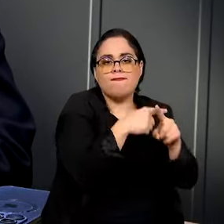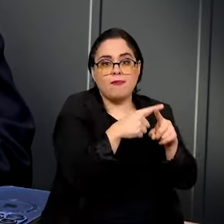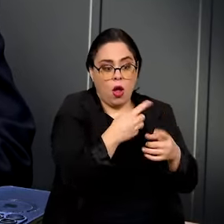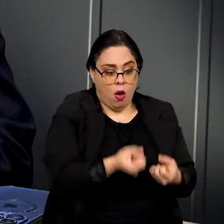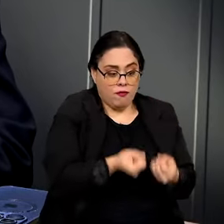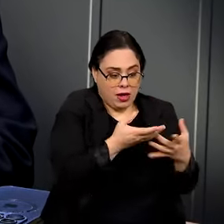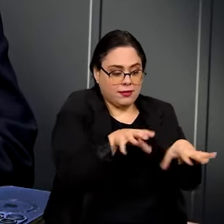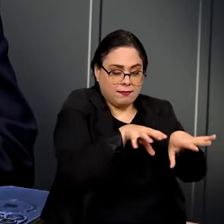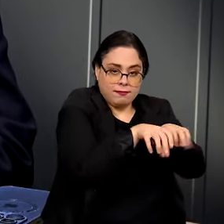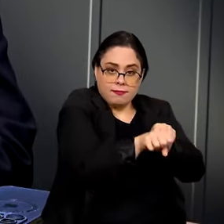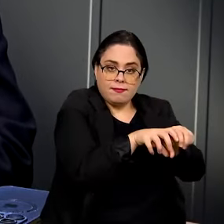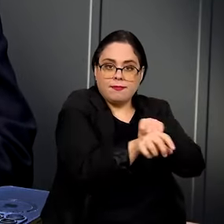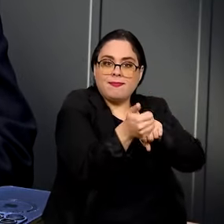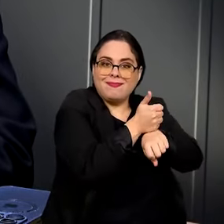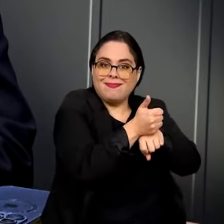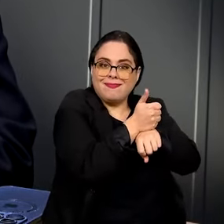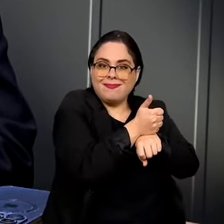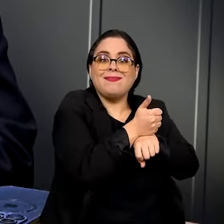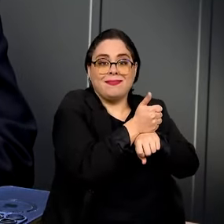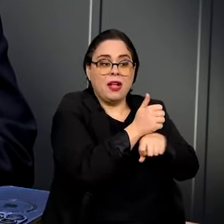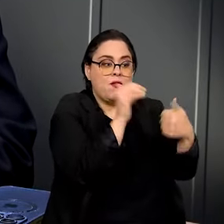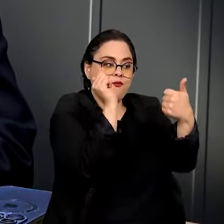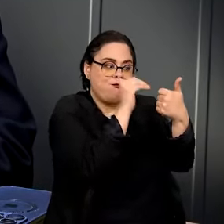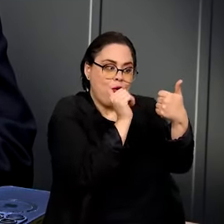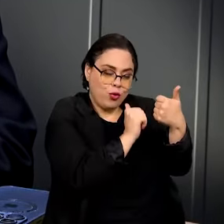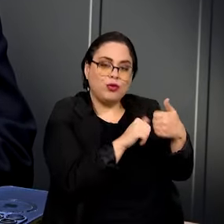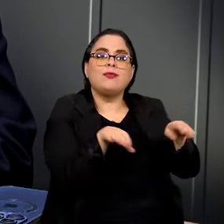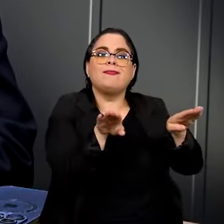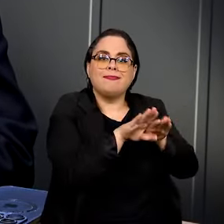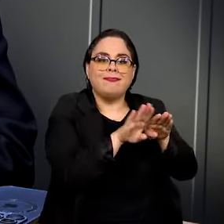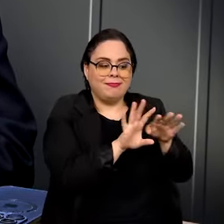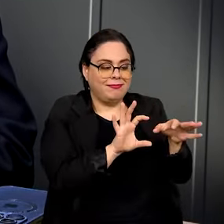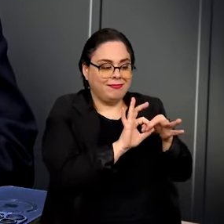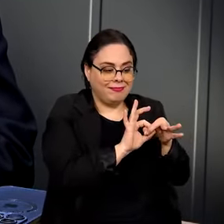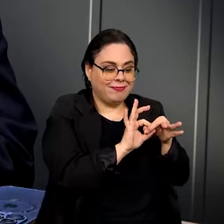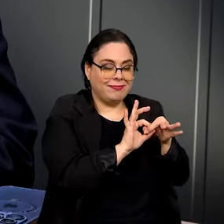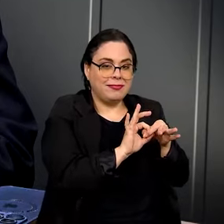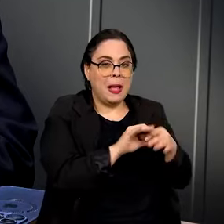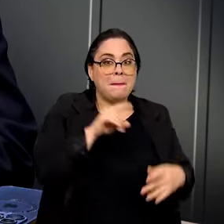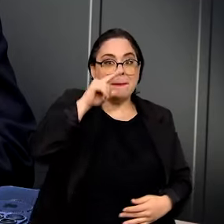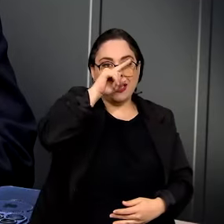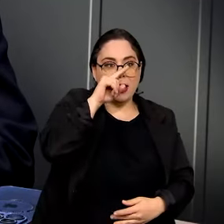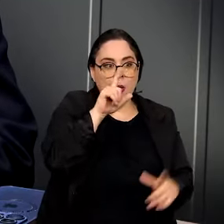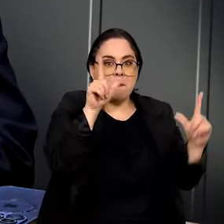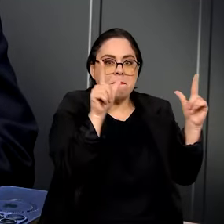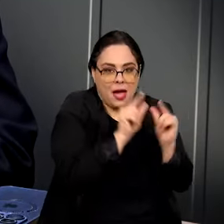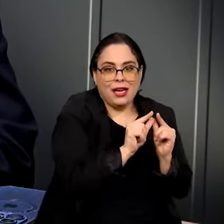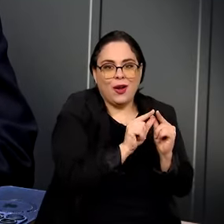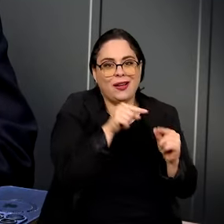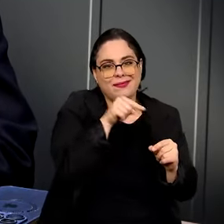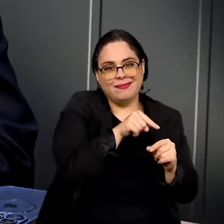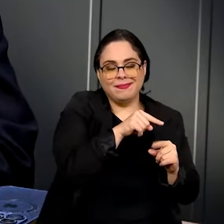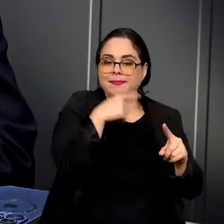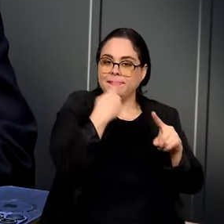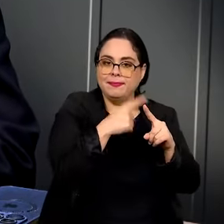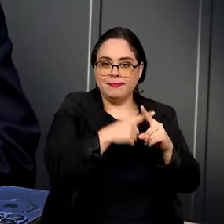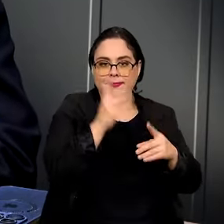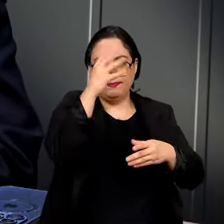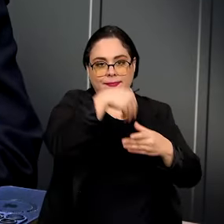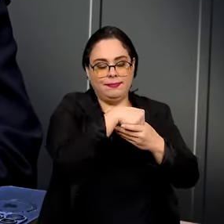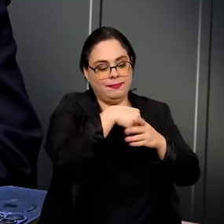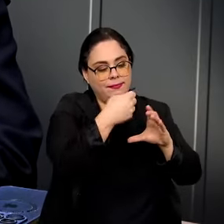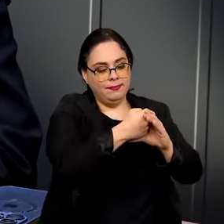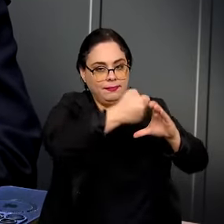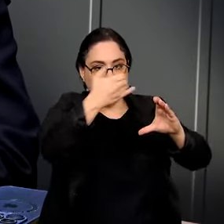este público porque nós estamos oferecendo capacitação e um fundo garantidor que vai diminuir o risco